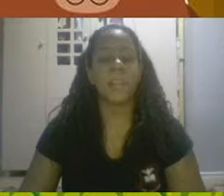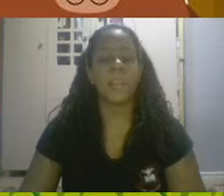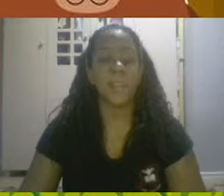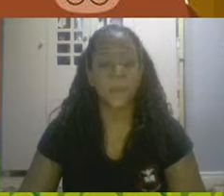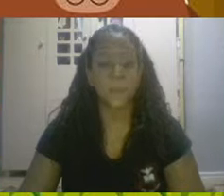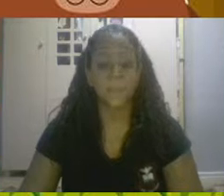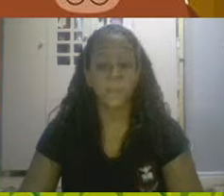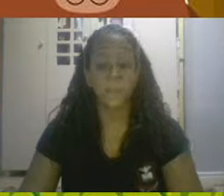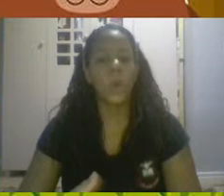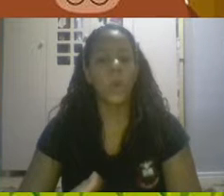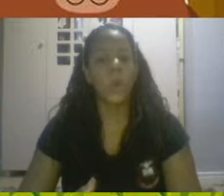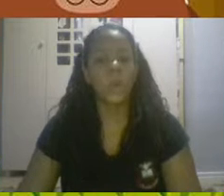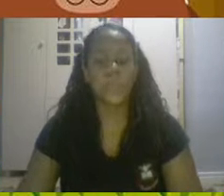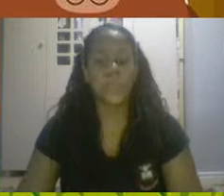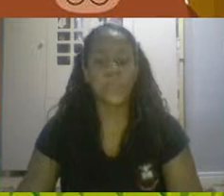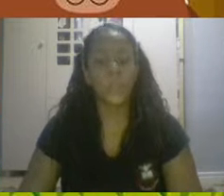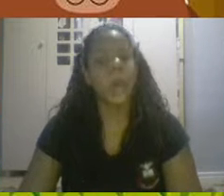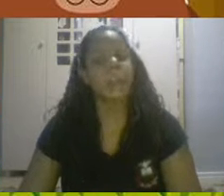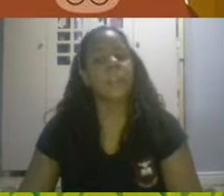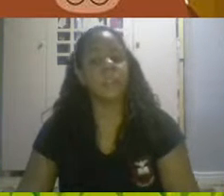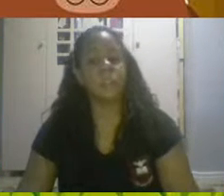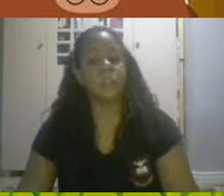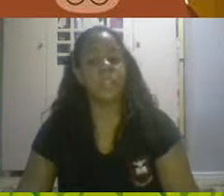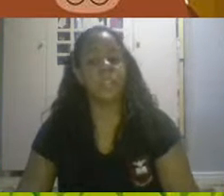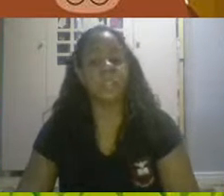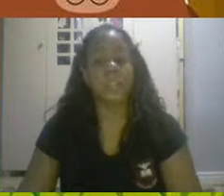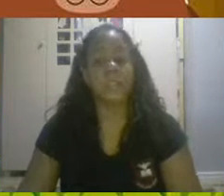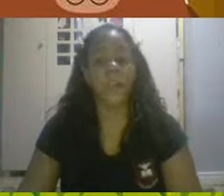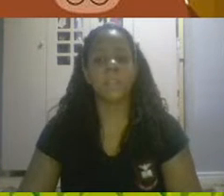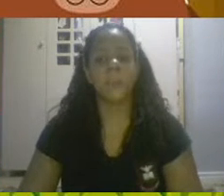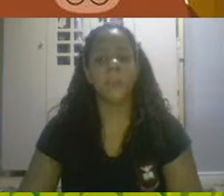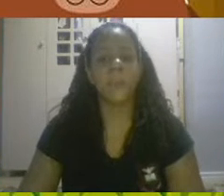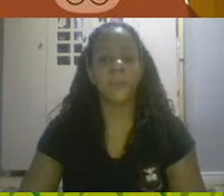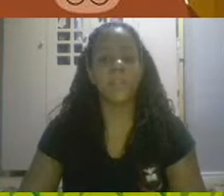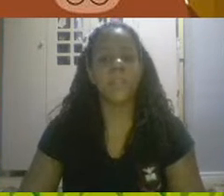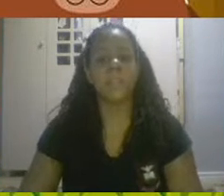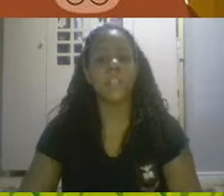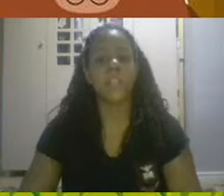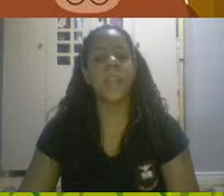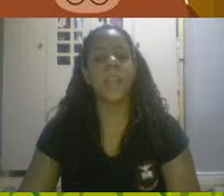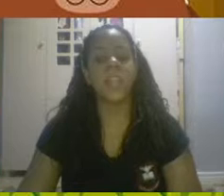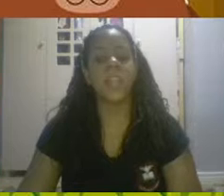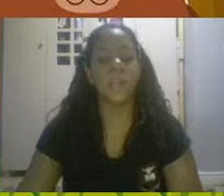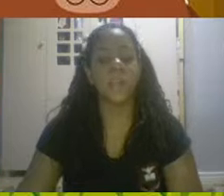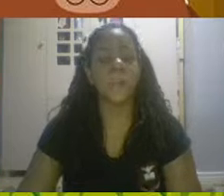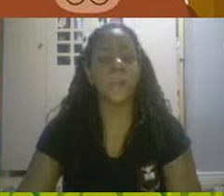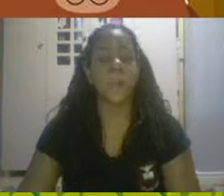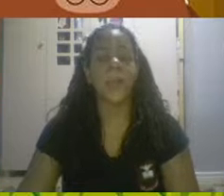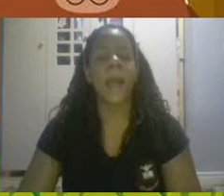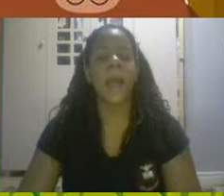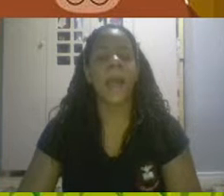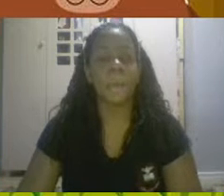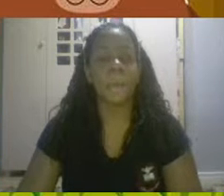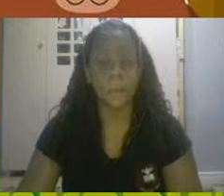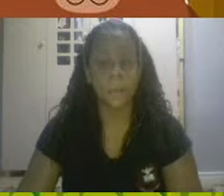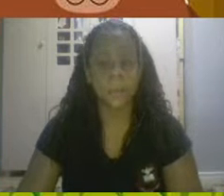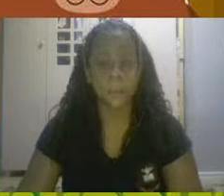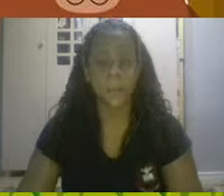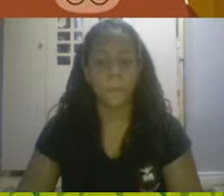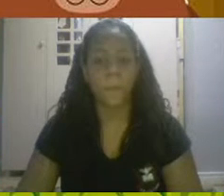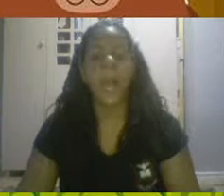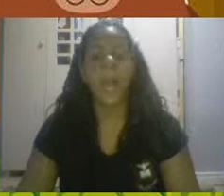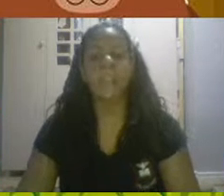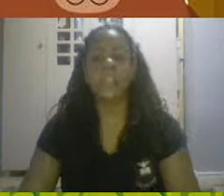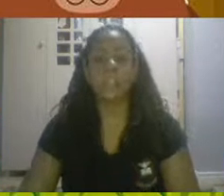para sobreviver, ou seja, as relações necessárias para a busca de energia por meio da